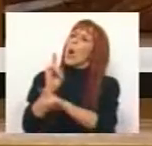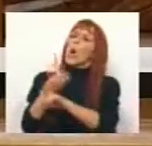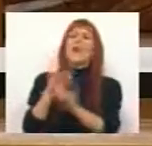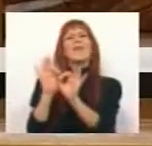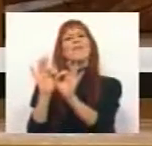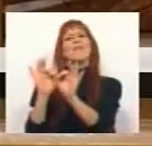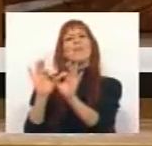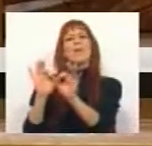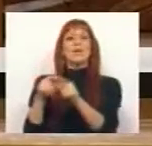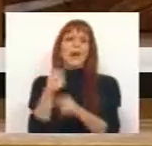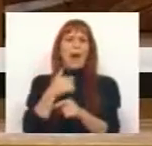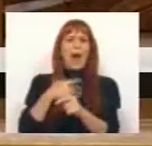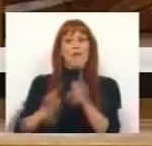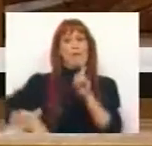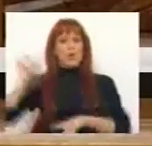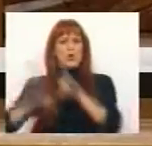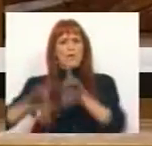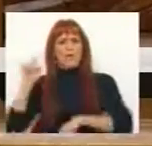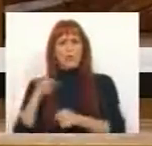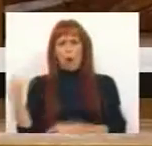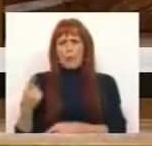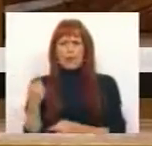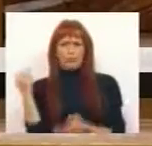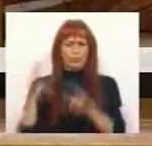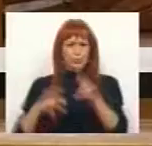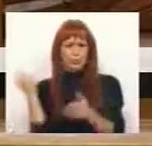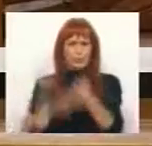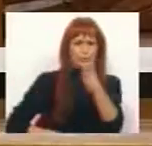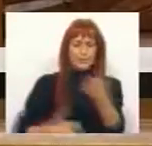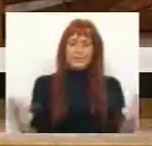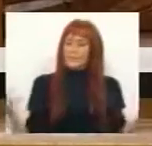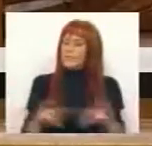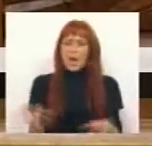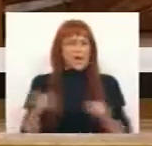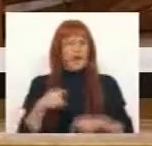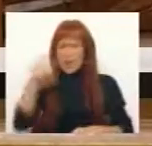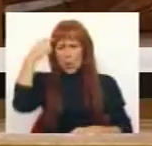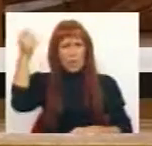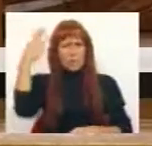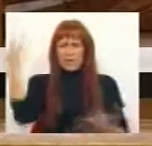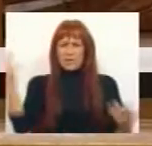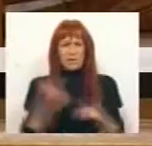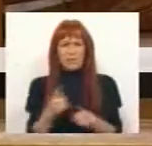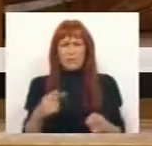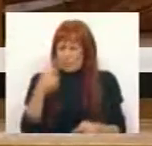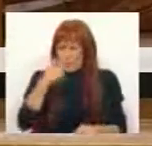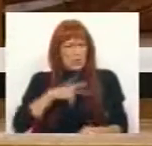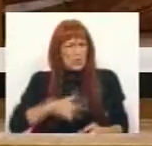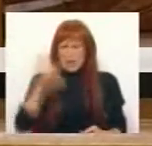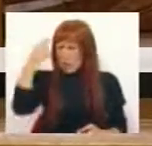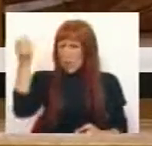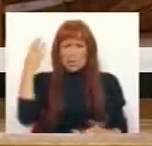a favorecer quem pretende fugir às suas obrigações fiscais. Ninguém compreende, os portugueses